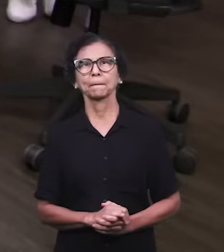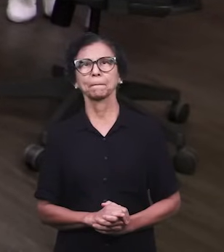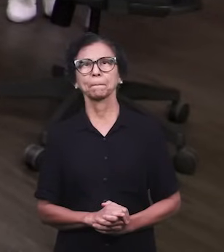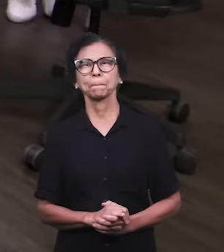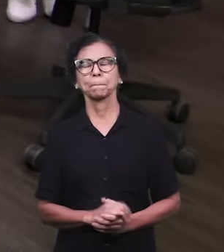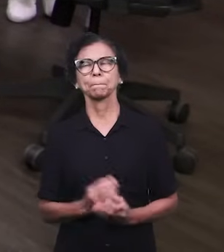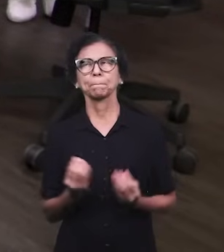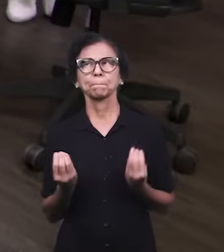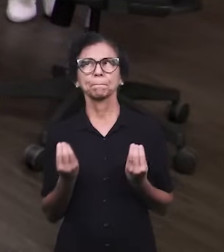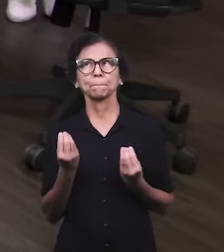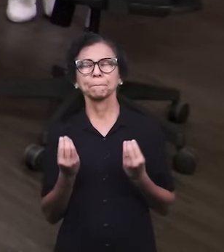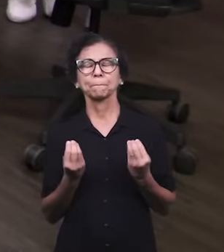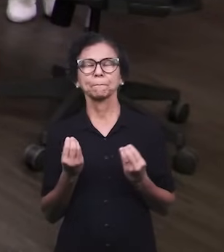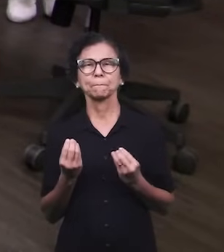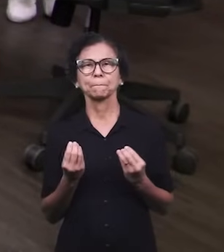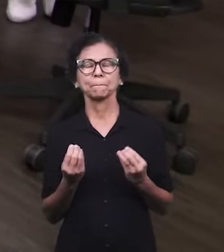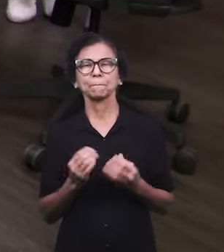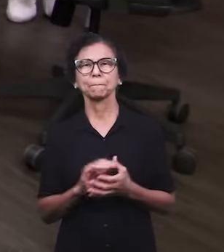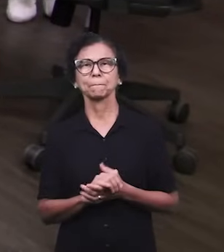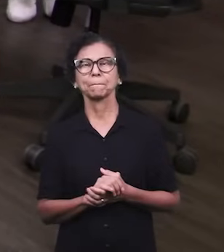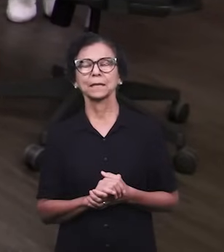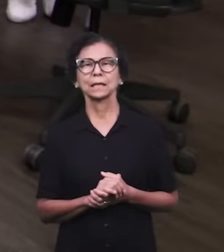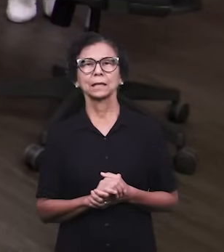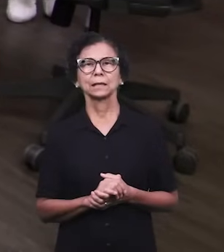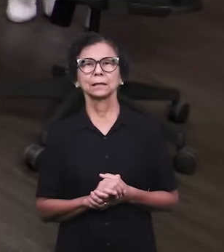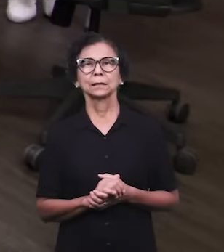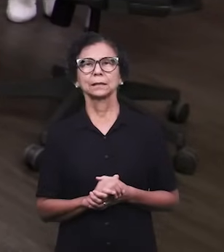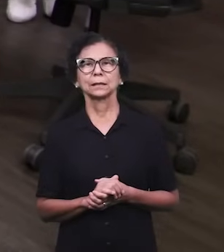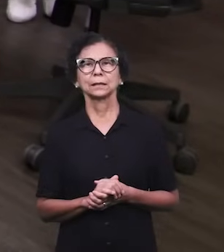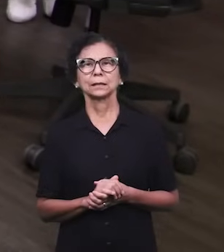relação à enfermidade espiritual.